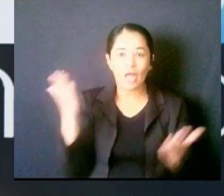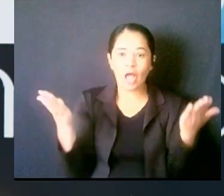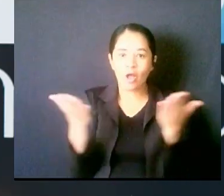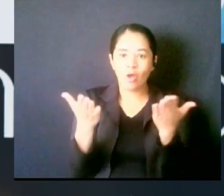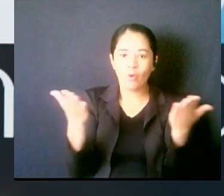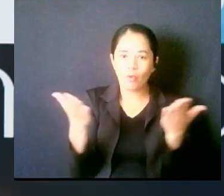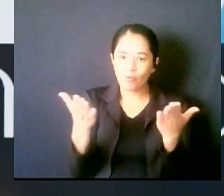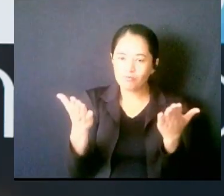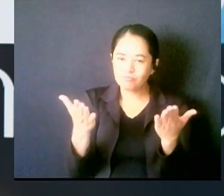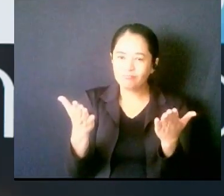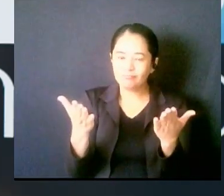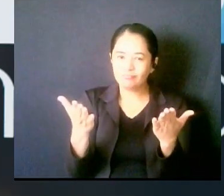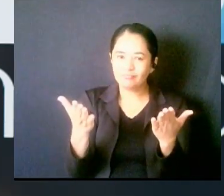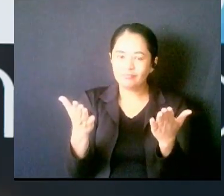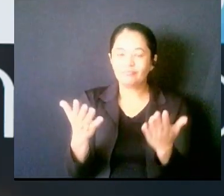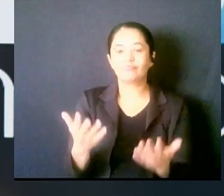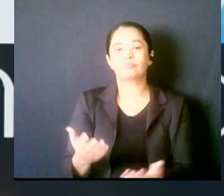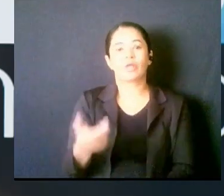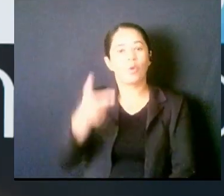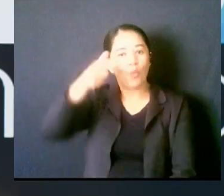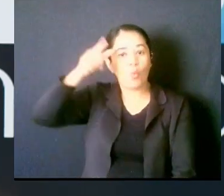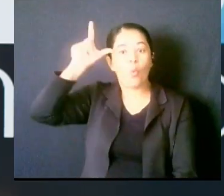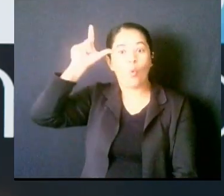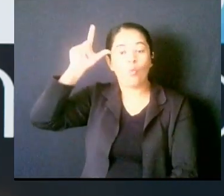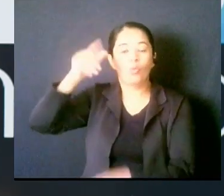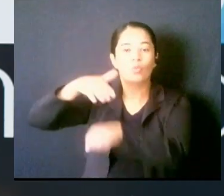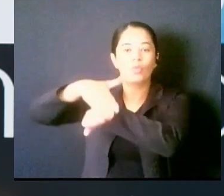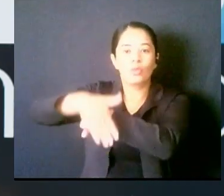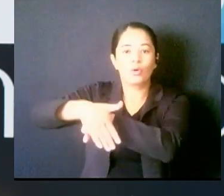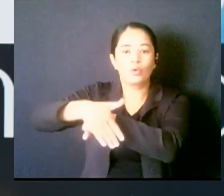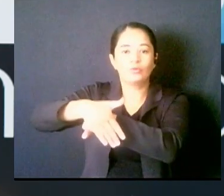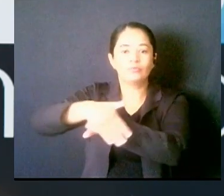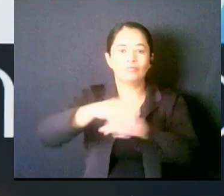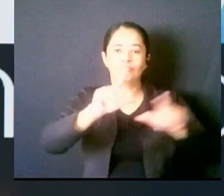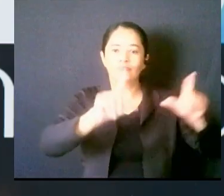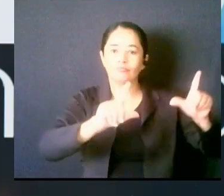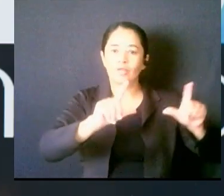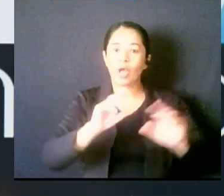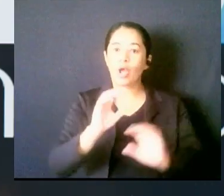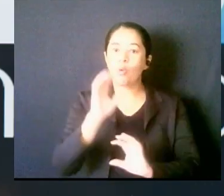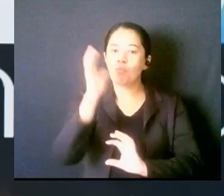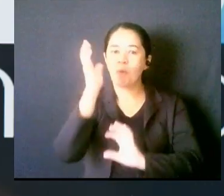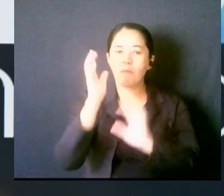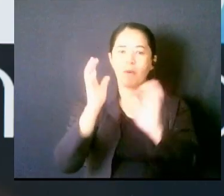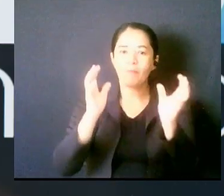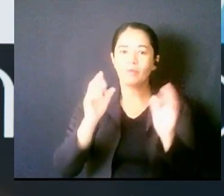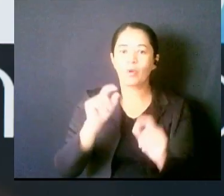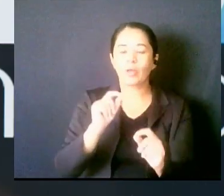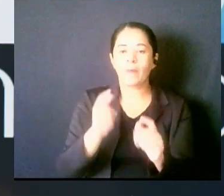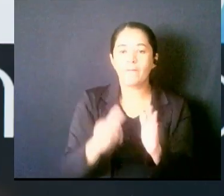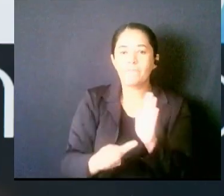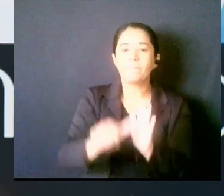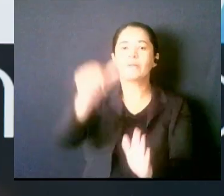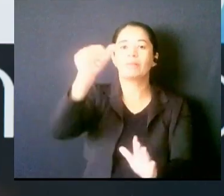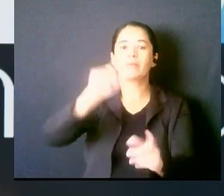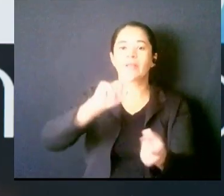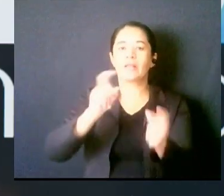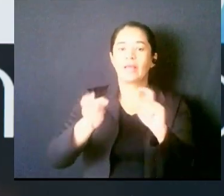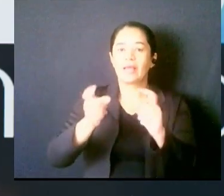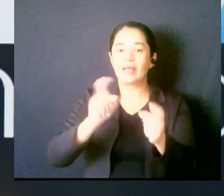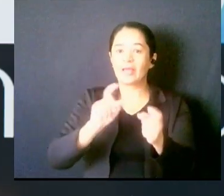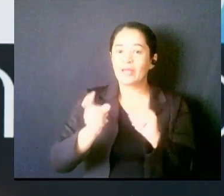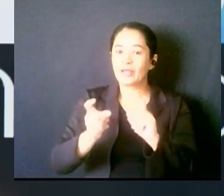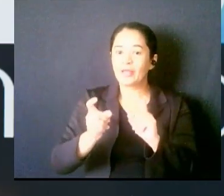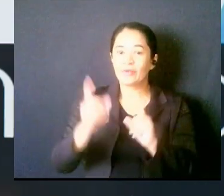atualizadas. Olha, ontem à noite a Câmara de Campinas realizou a primeira reunião ordinária do ano,